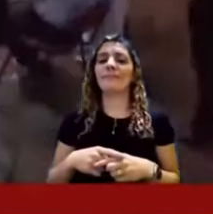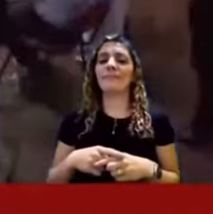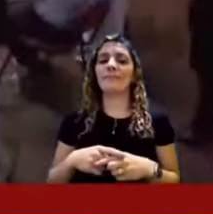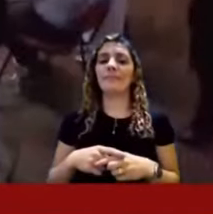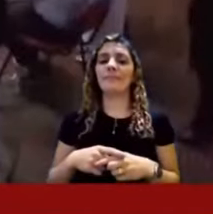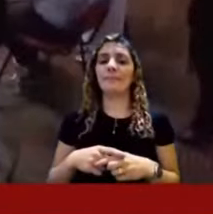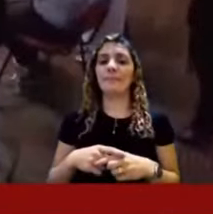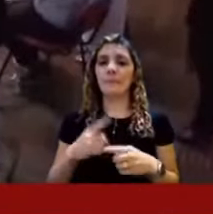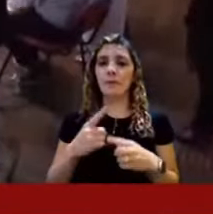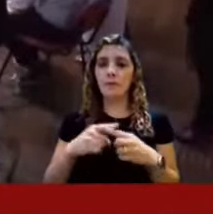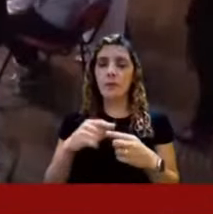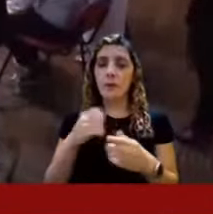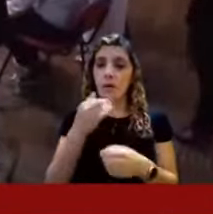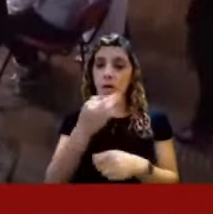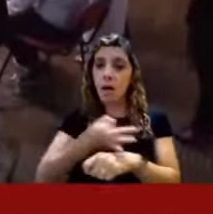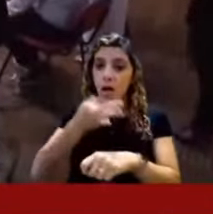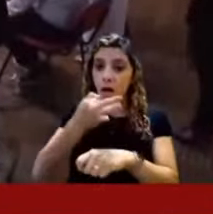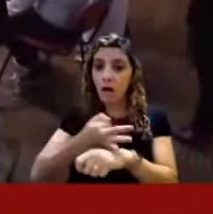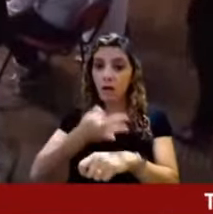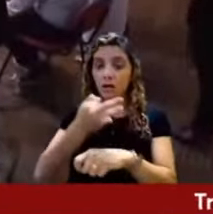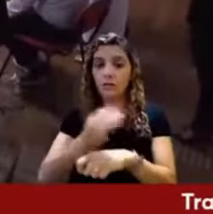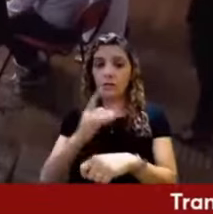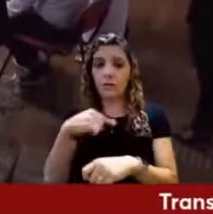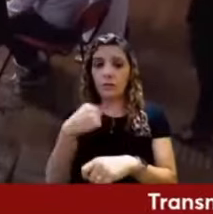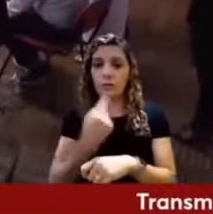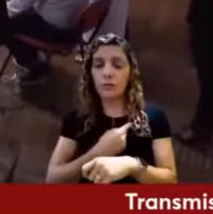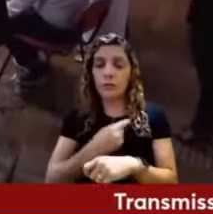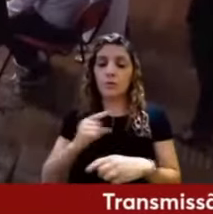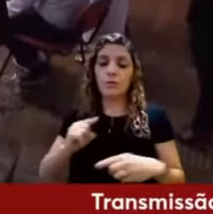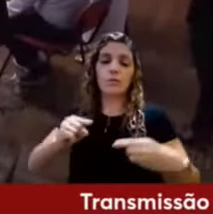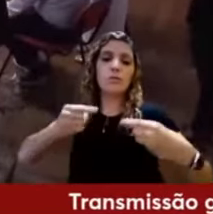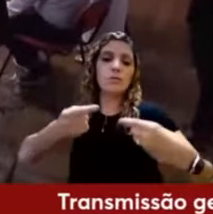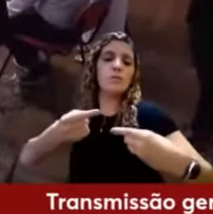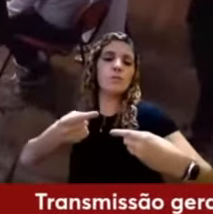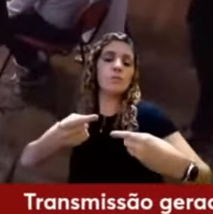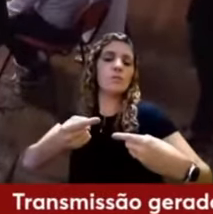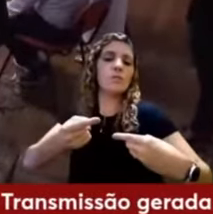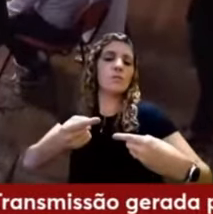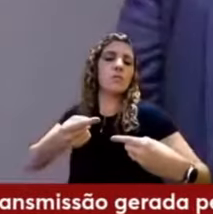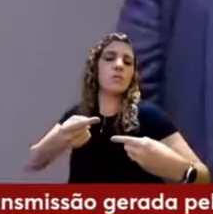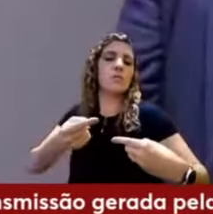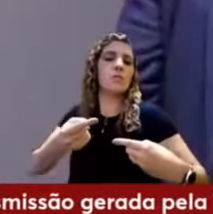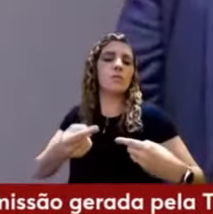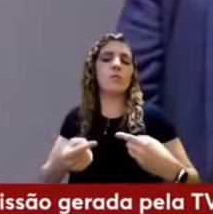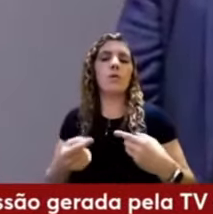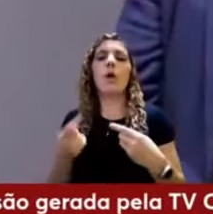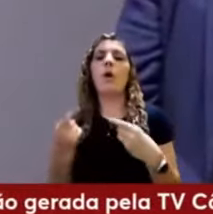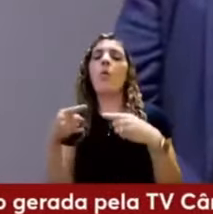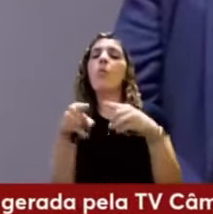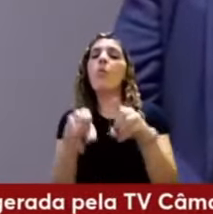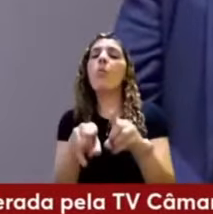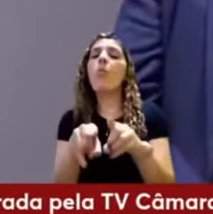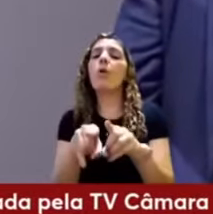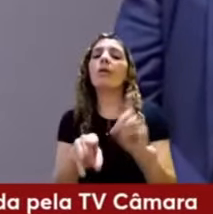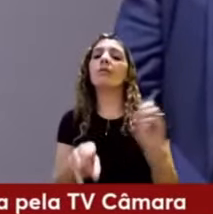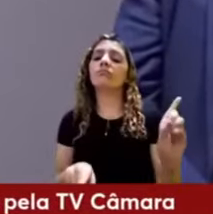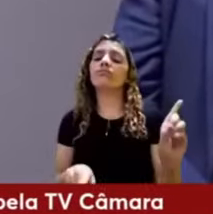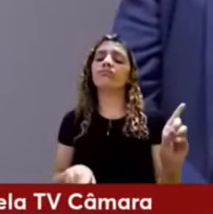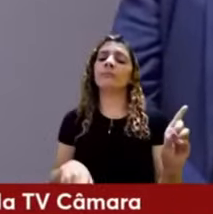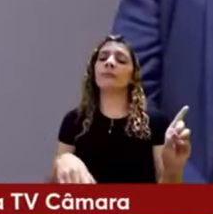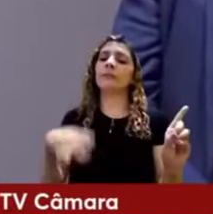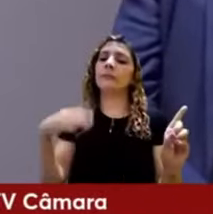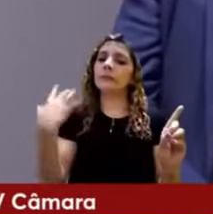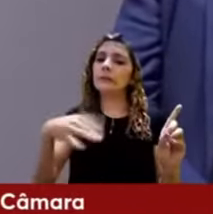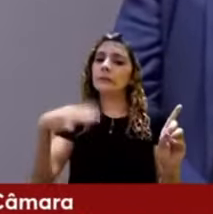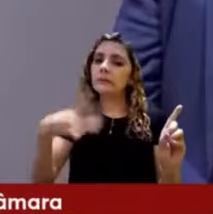a luta que nós estamos travando contra a extrema-direita, ela é muito grande, gente. Nós ganhamos